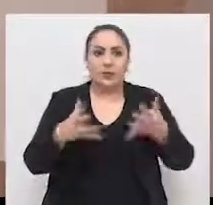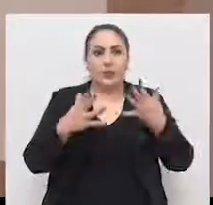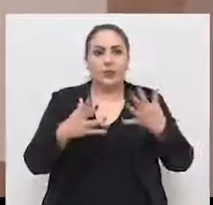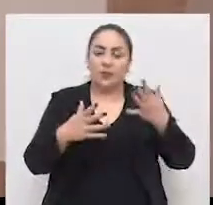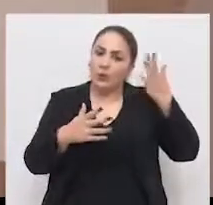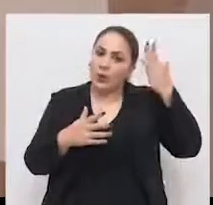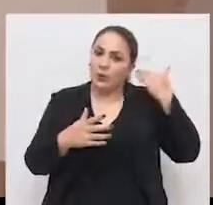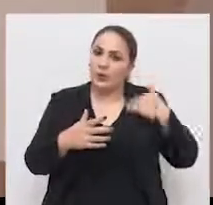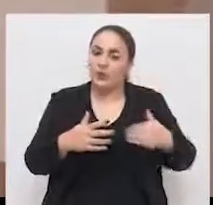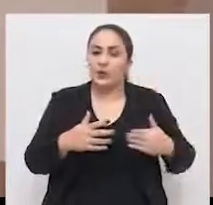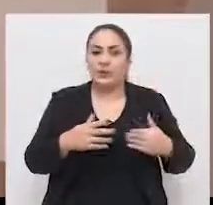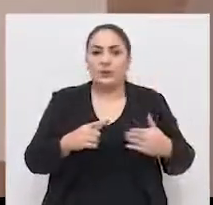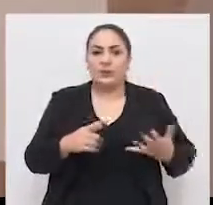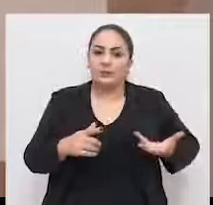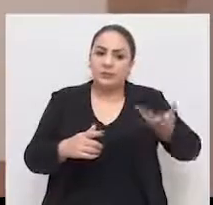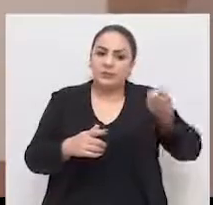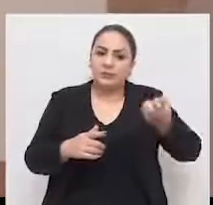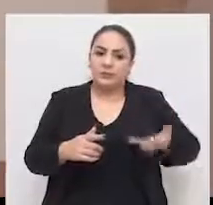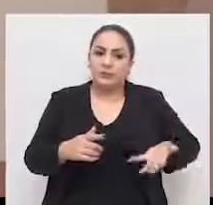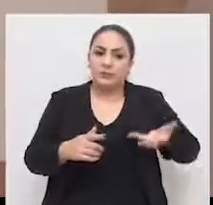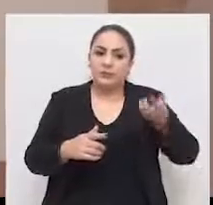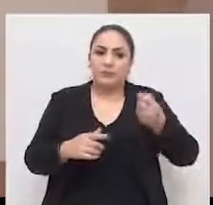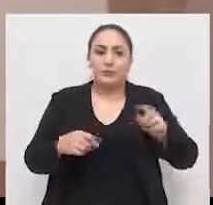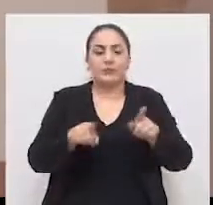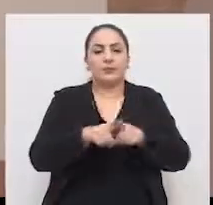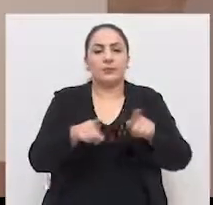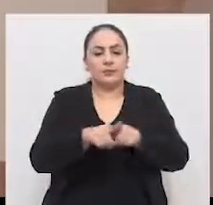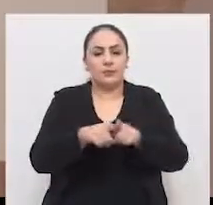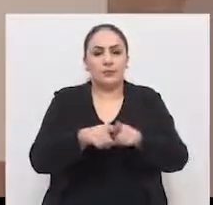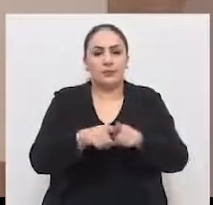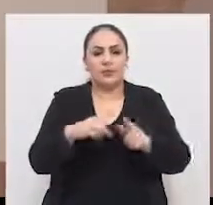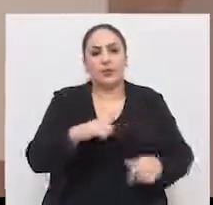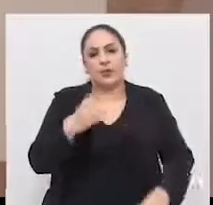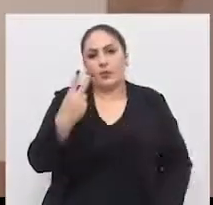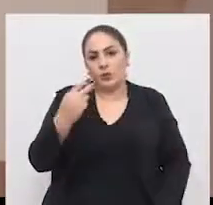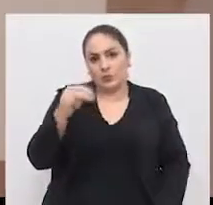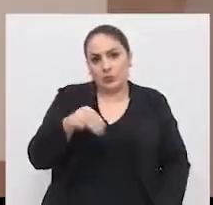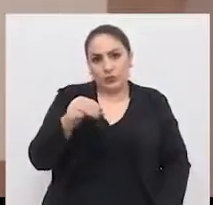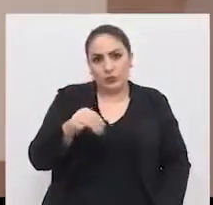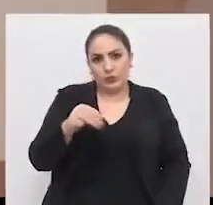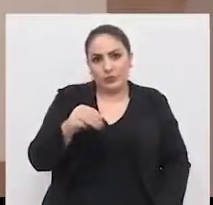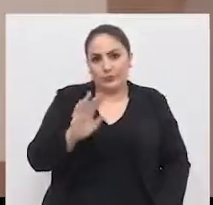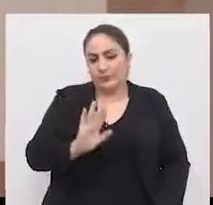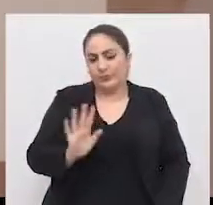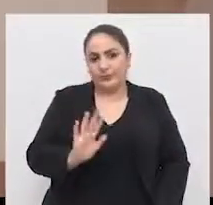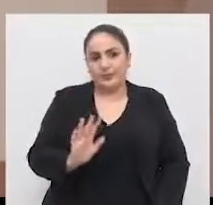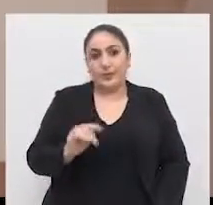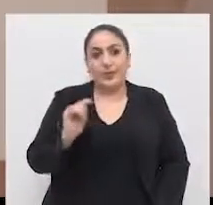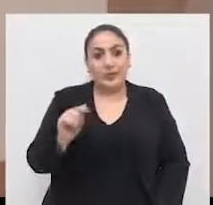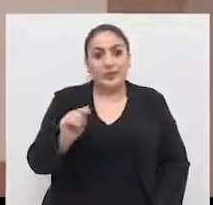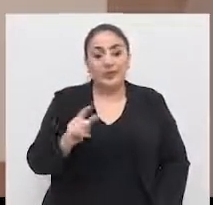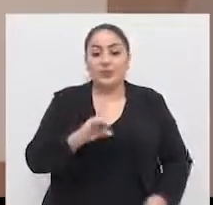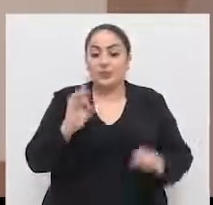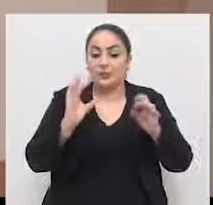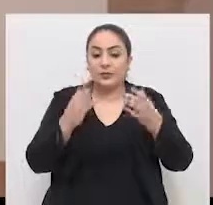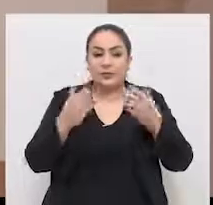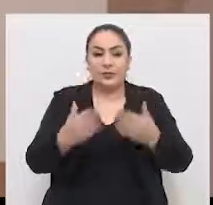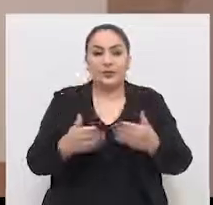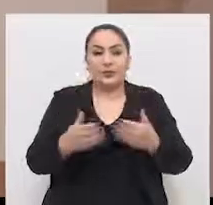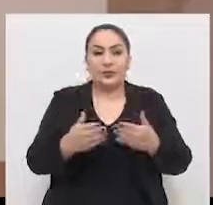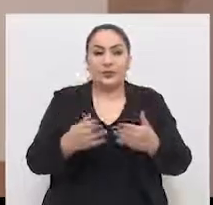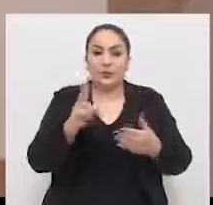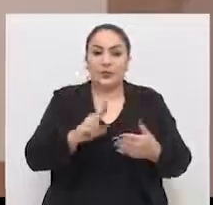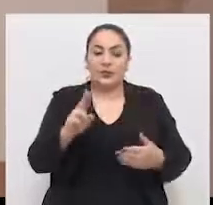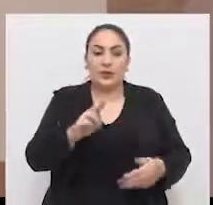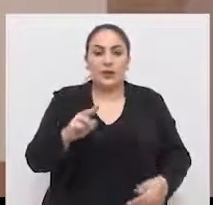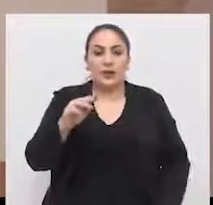estimular o cabelo a ficar com cacho. E deixa 2 minutinhos. Isso vale especialmente para